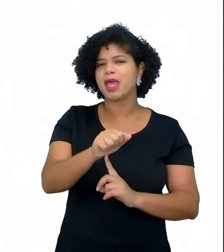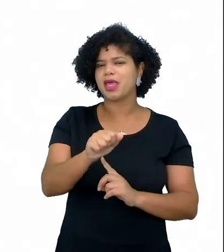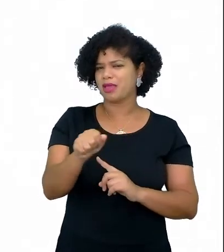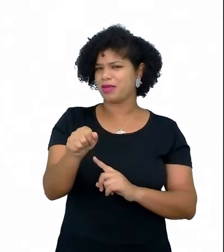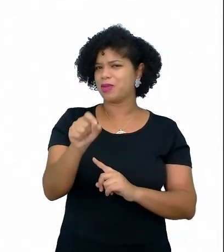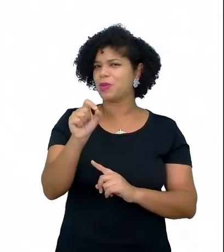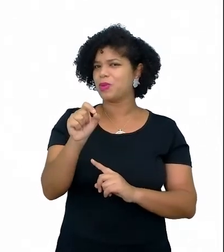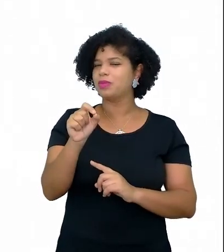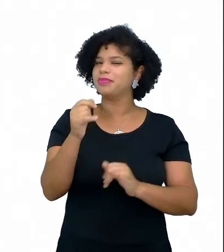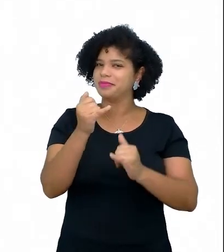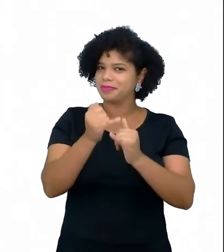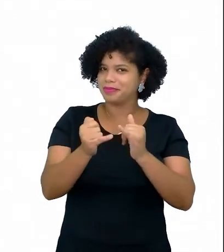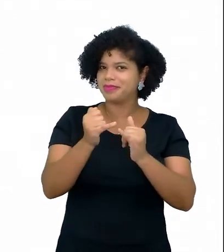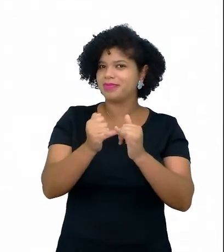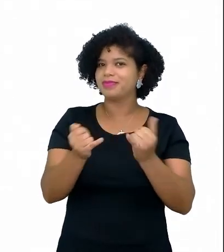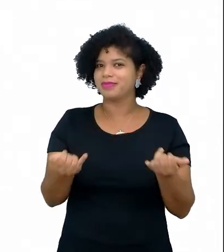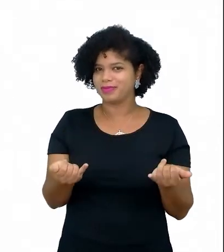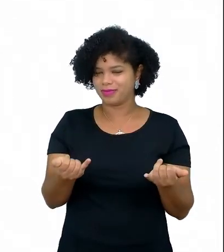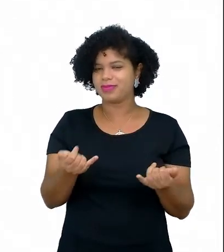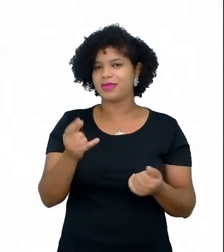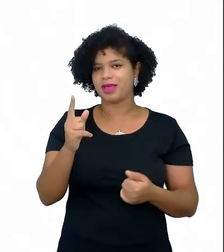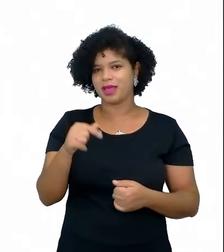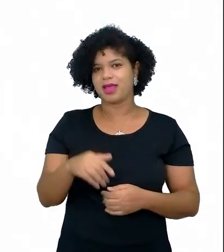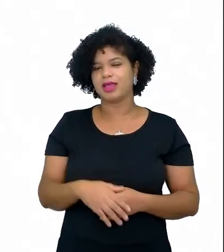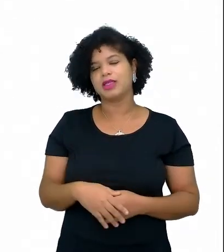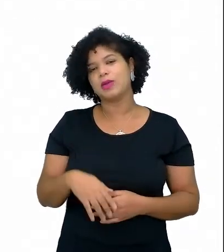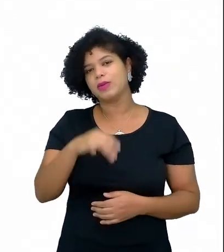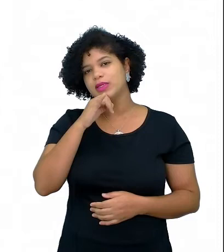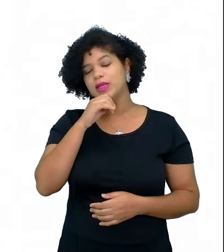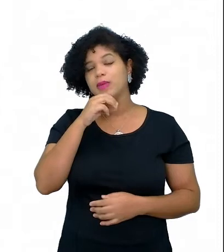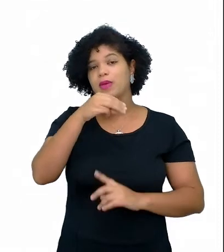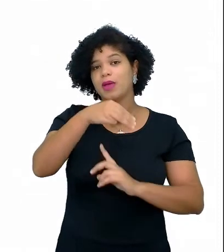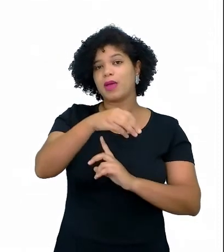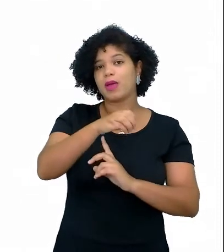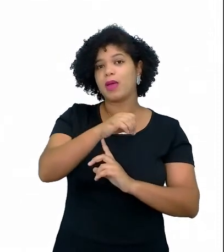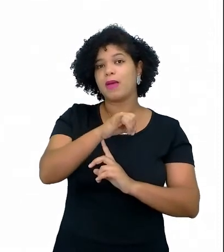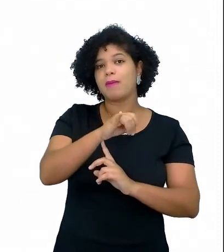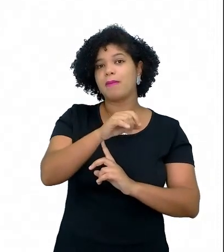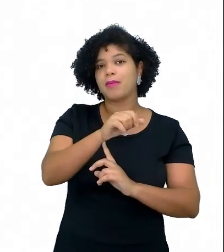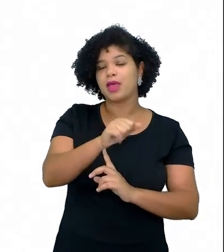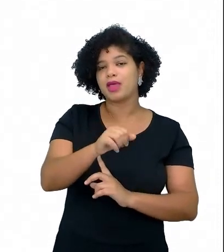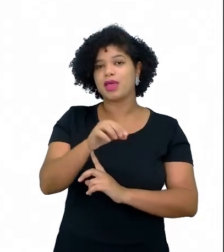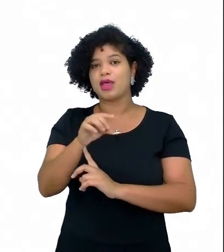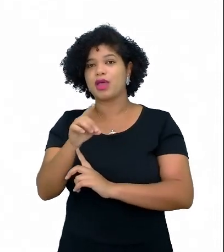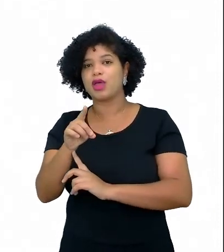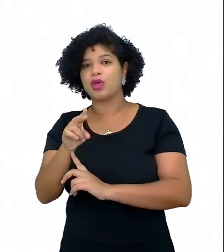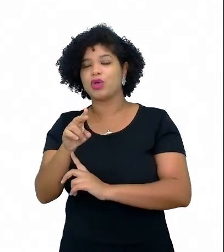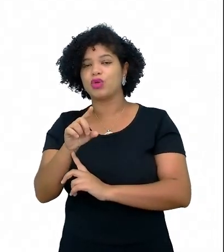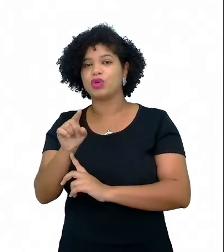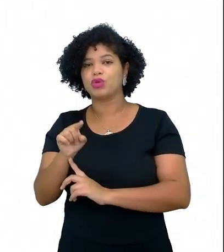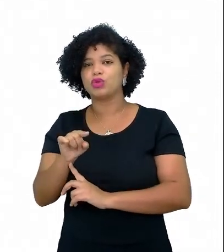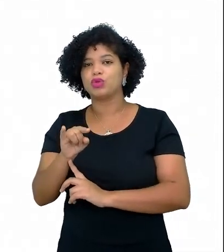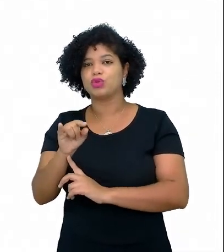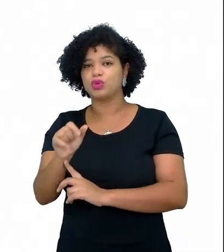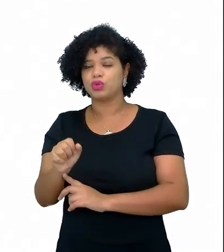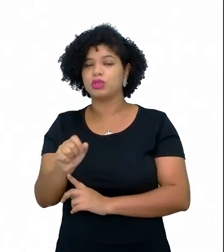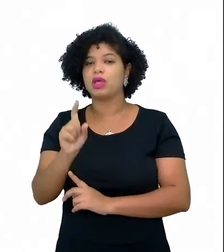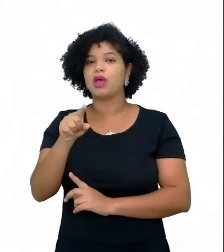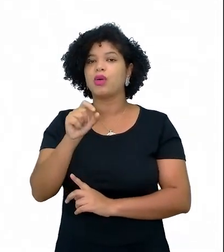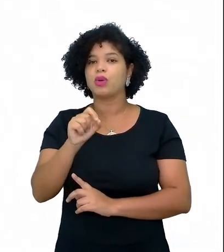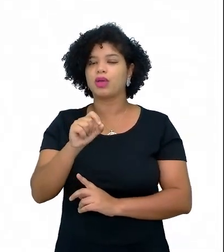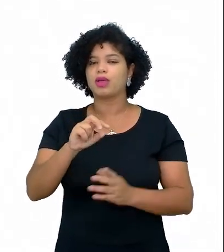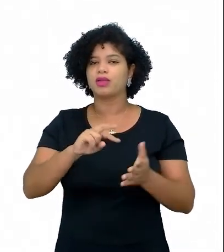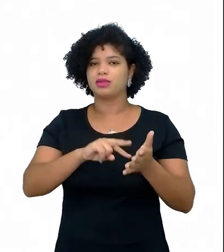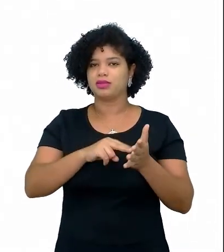verdade, o letramento matemático é você olhar para os números e entender como funciona. Futuramente, com os estudos, com o avanço